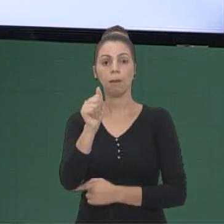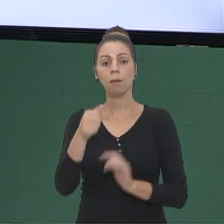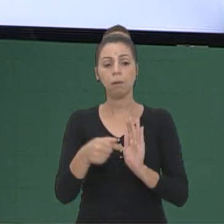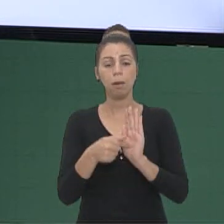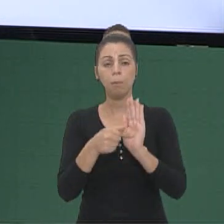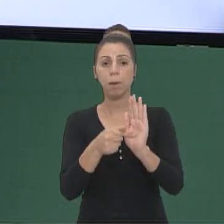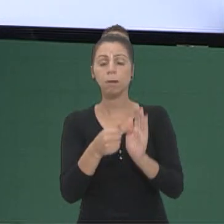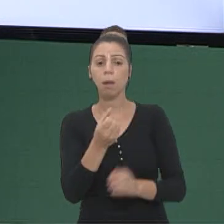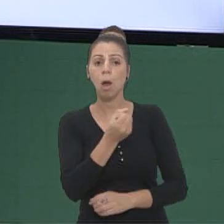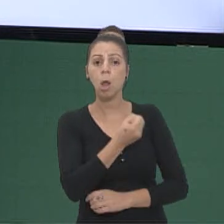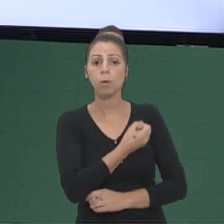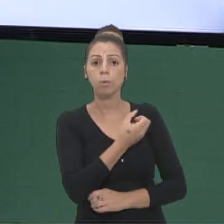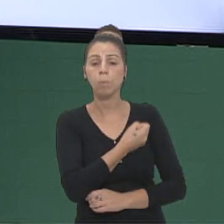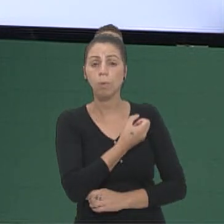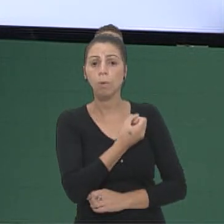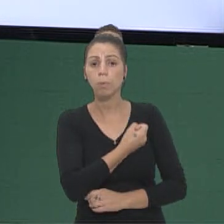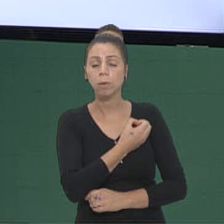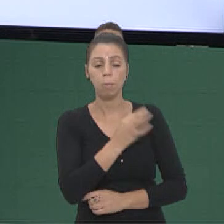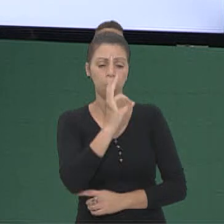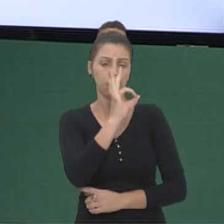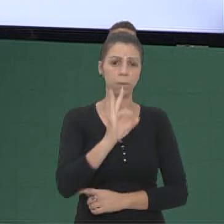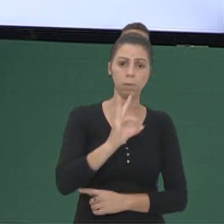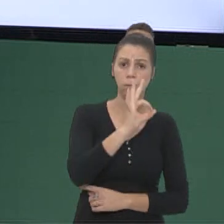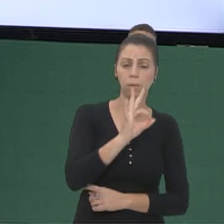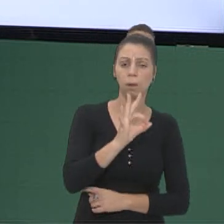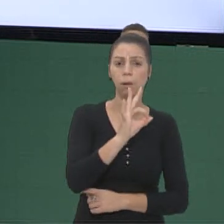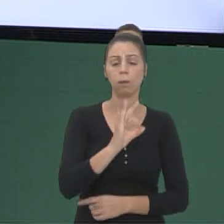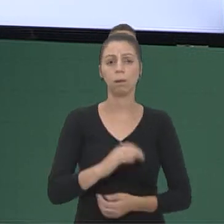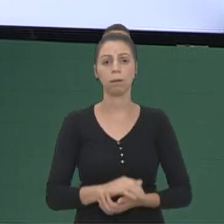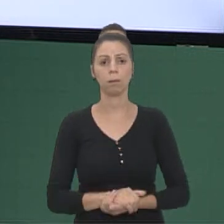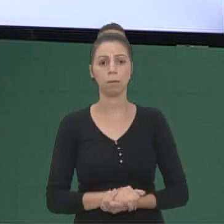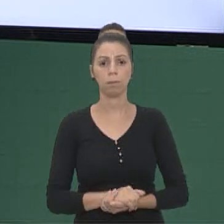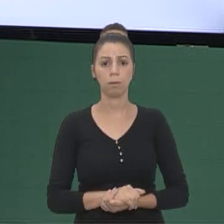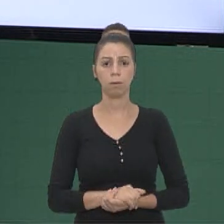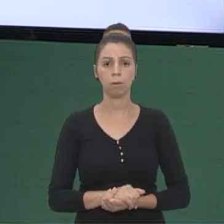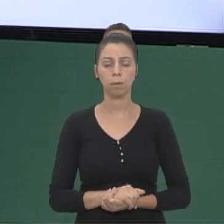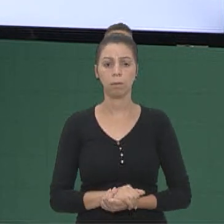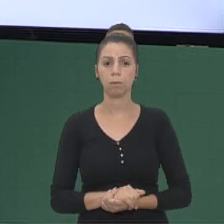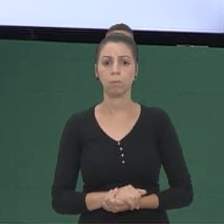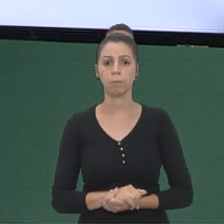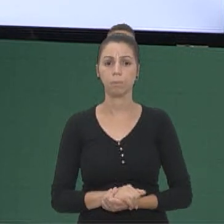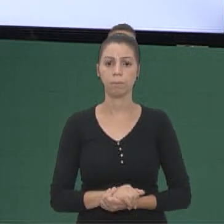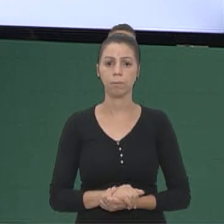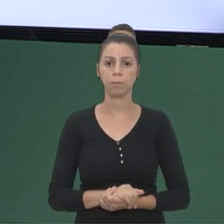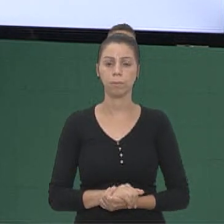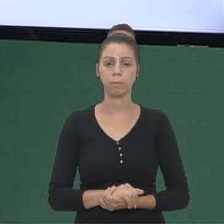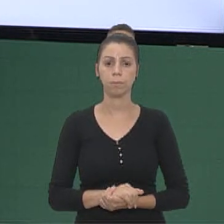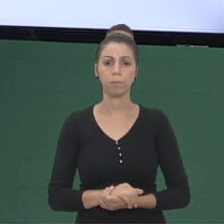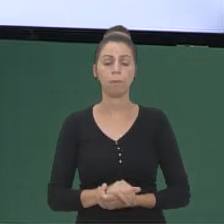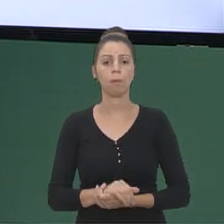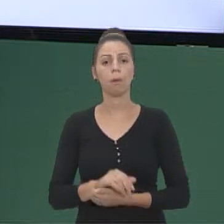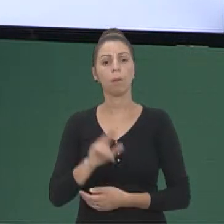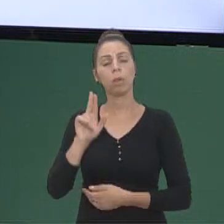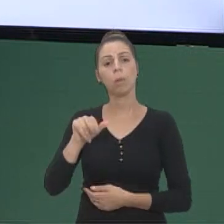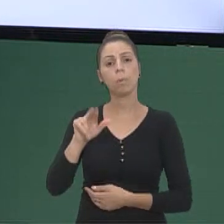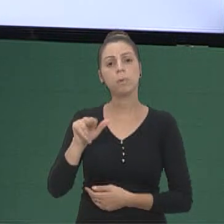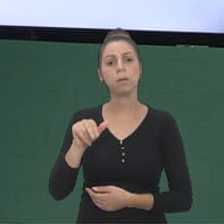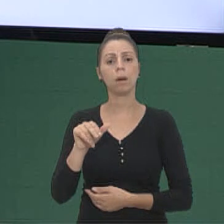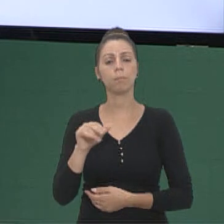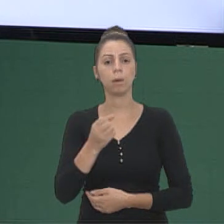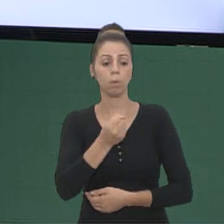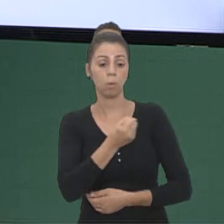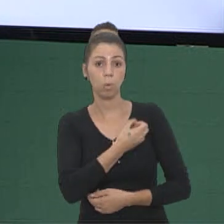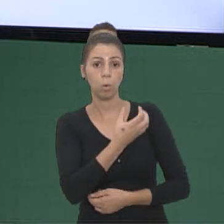números. Questão de porcentagem, por exemplo. Ah, aún no se sabe la cifra de los estudiantes que